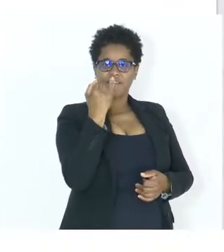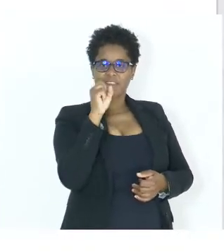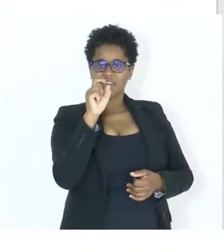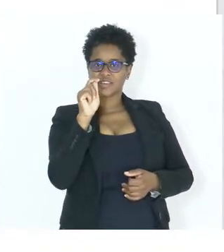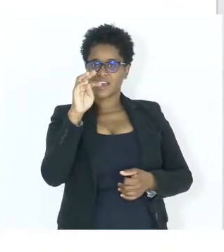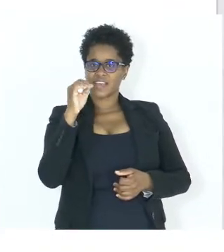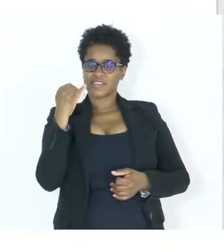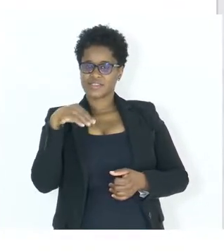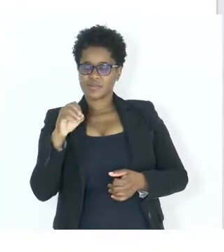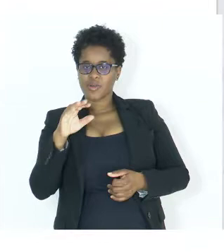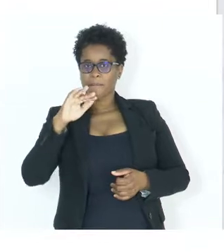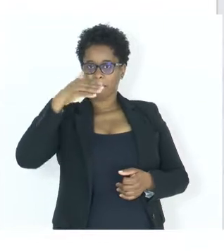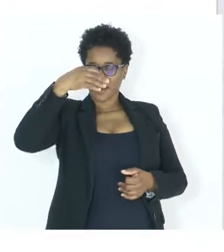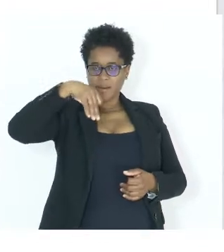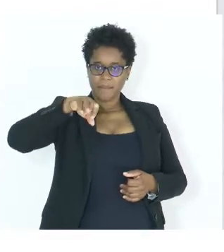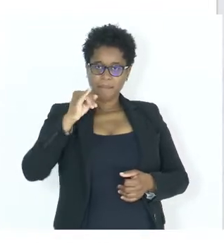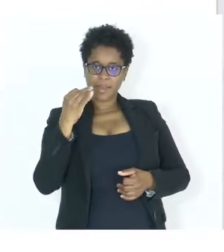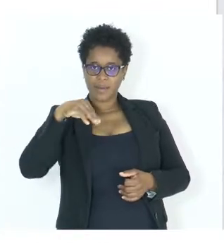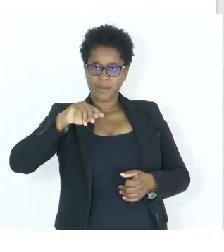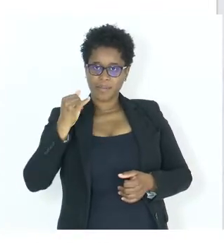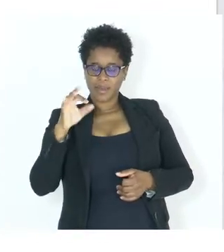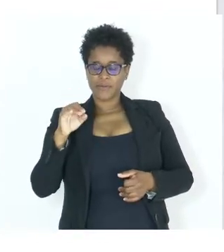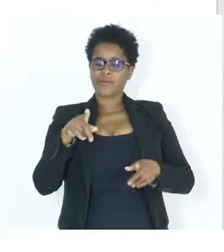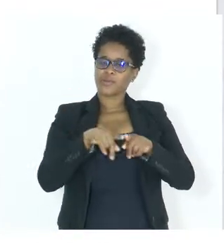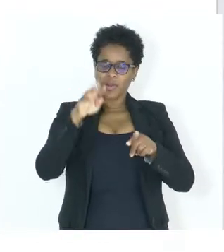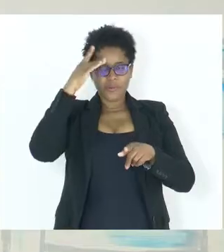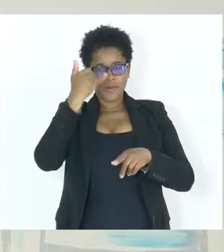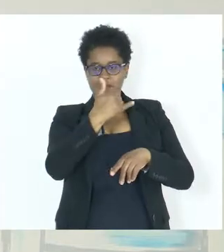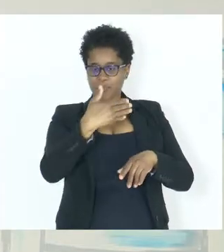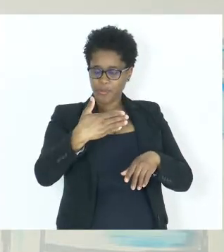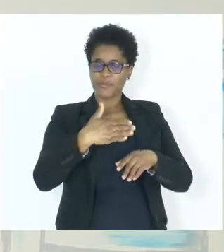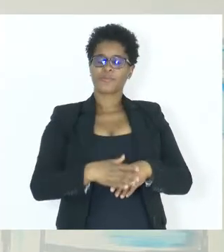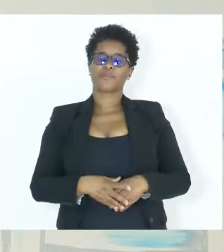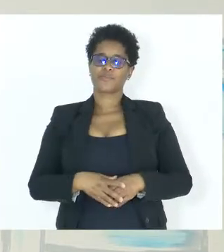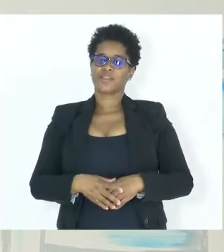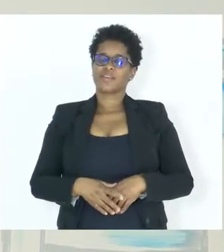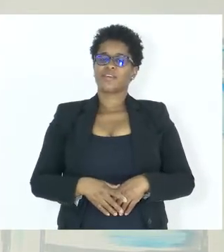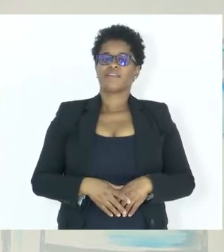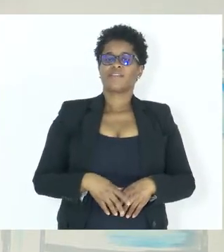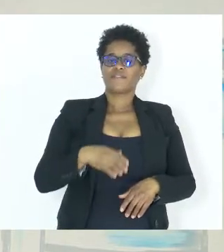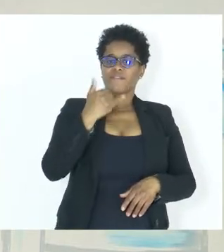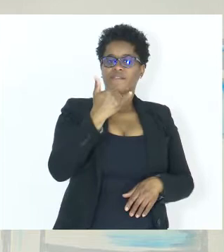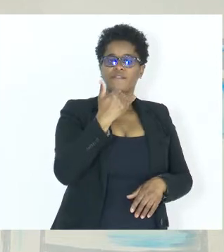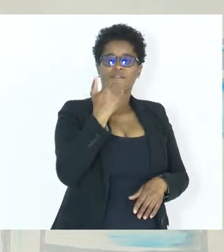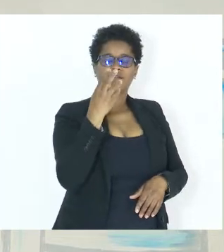20º, que corresponde ao número 21, não é? Então, 21º.